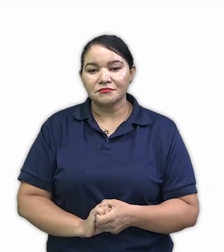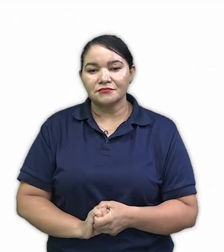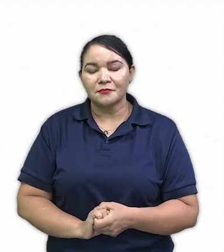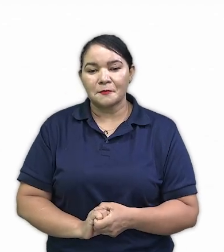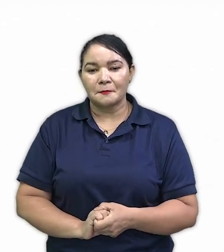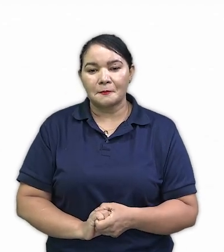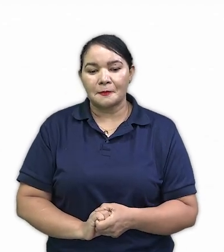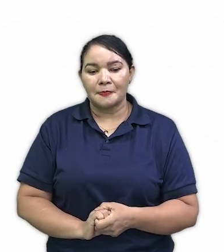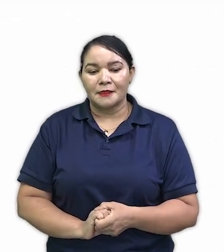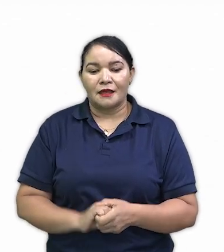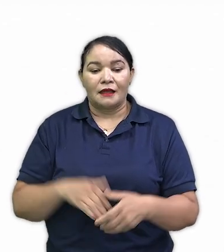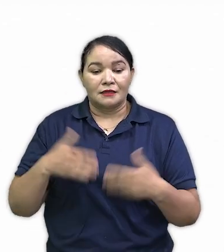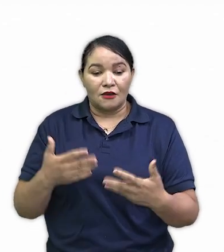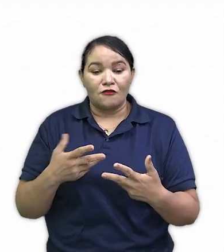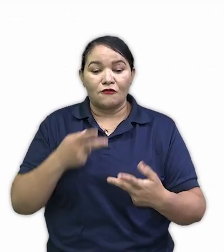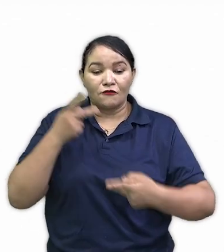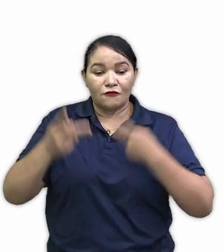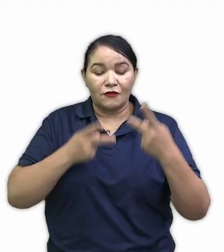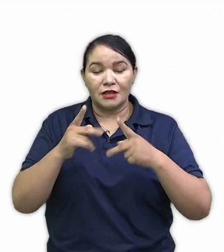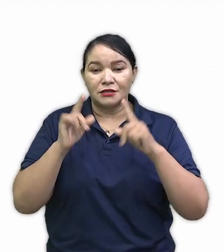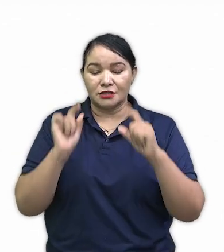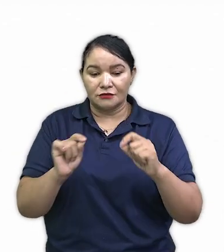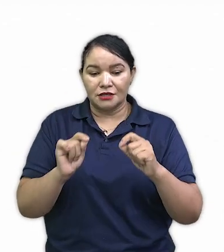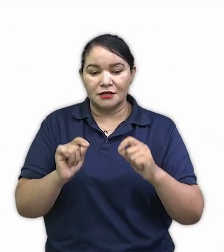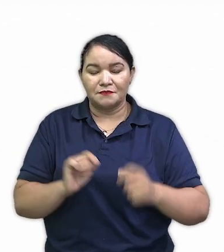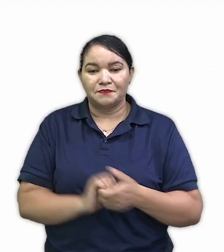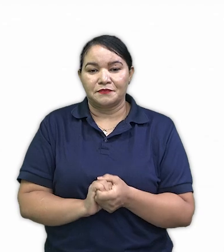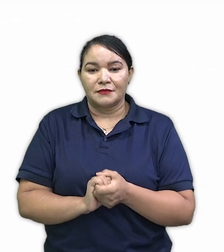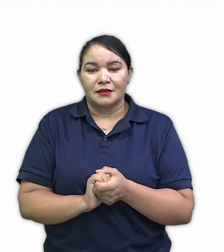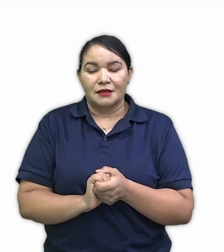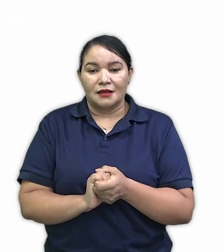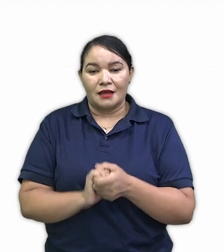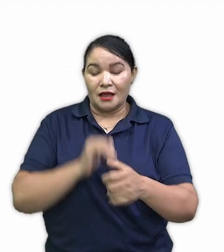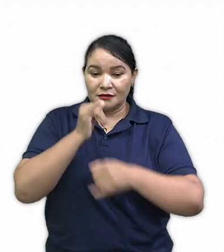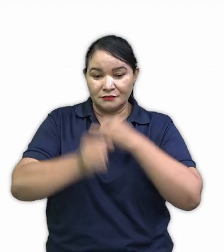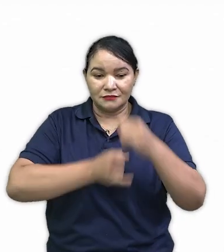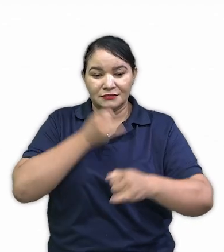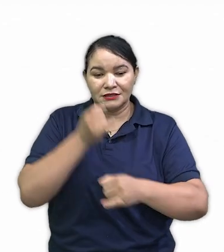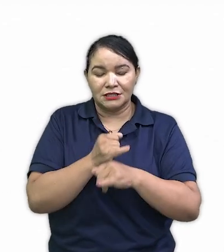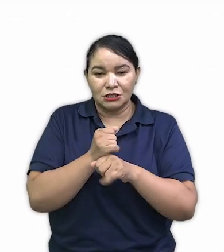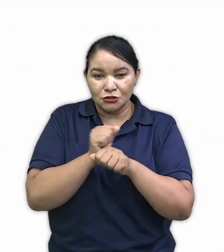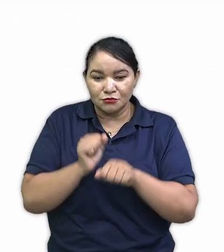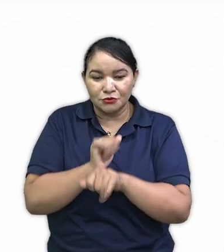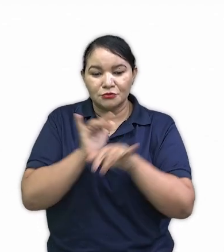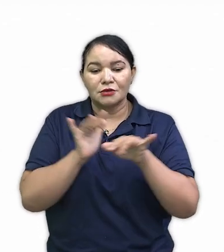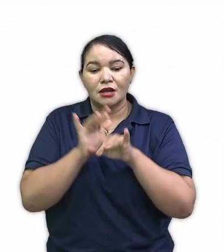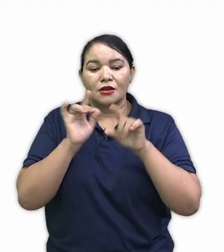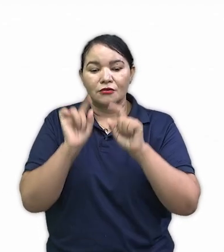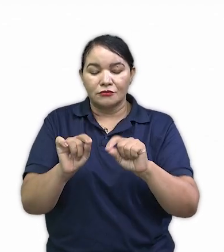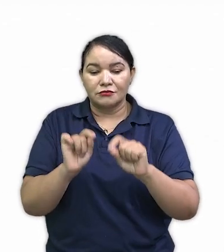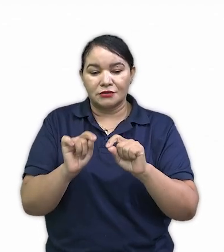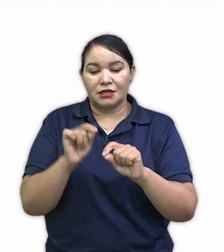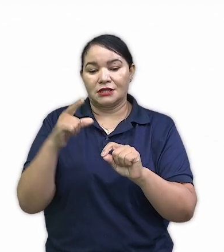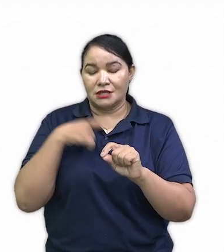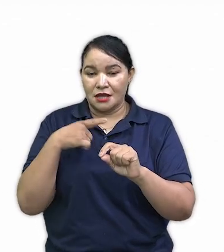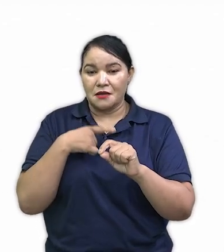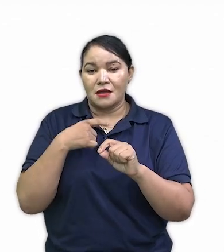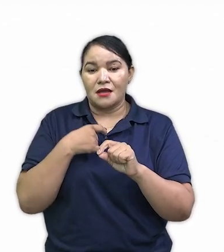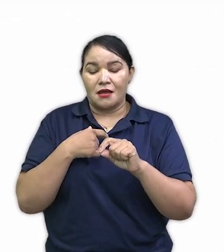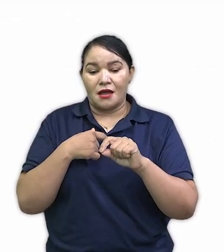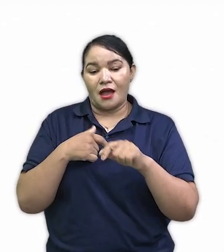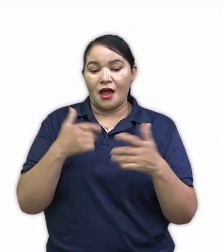news. Assim, afirmam que, embora a mídia hegemônica também